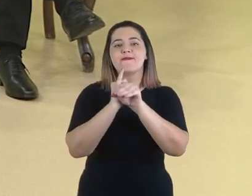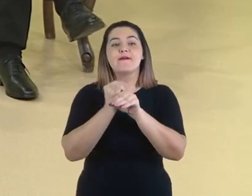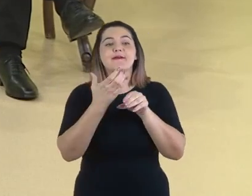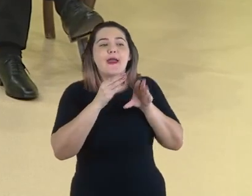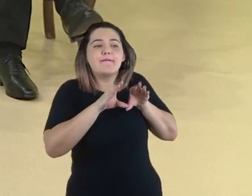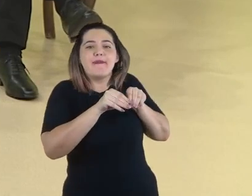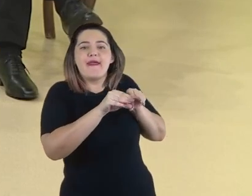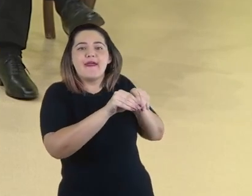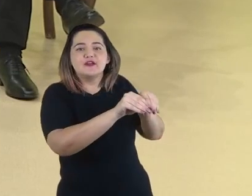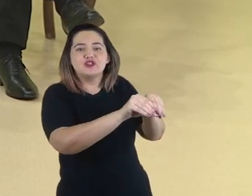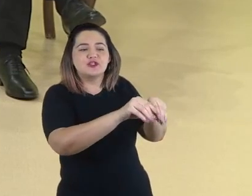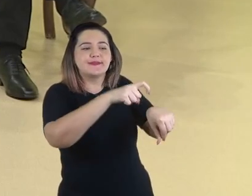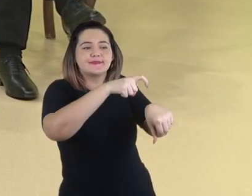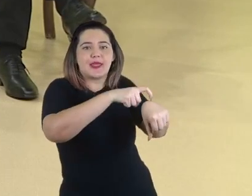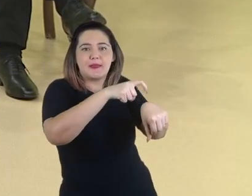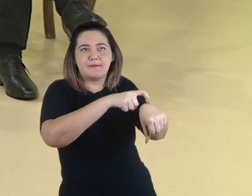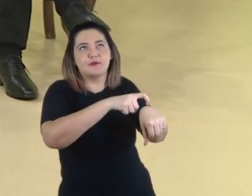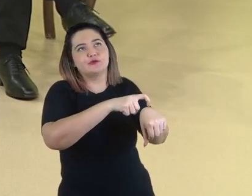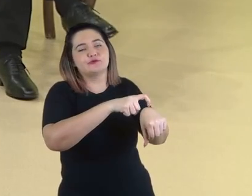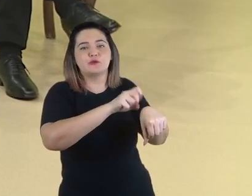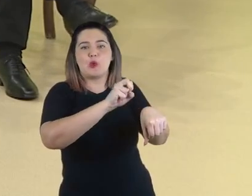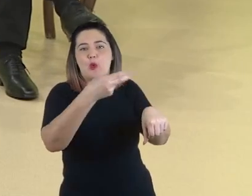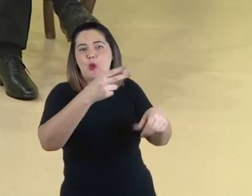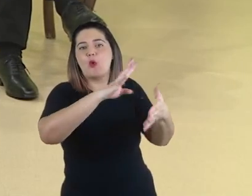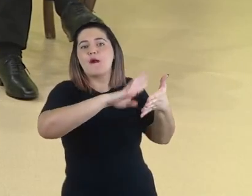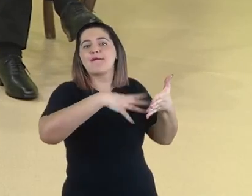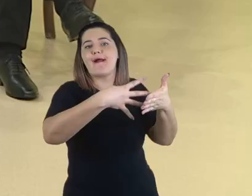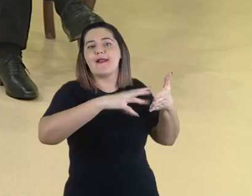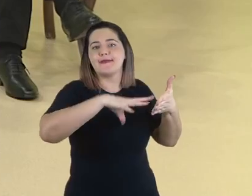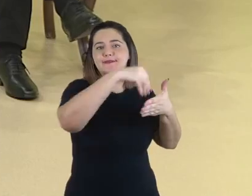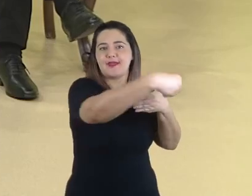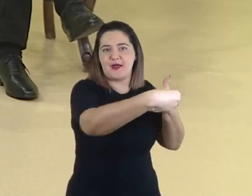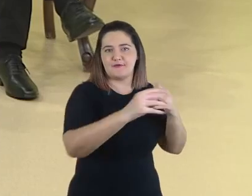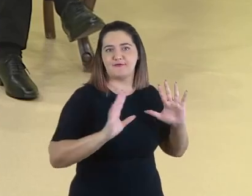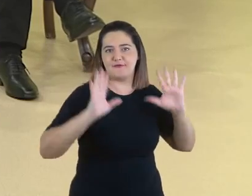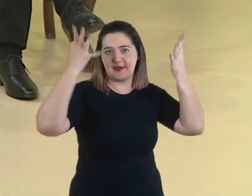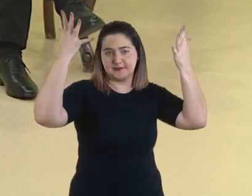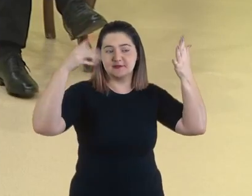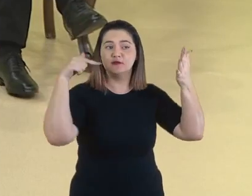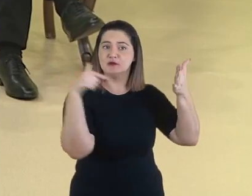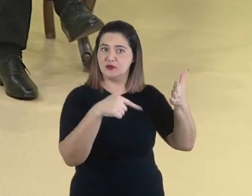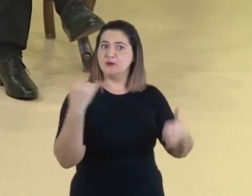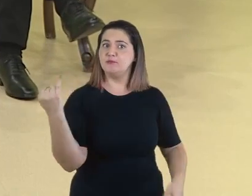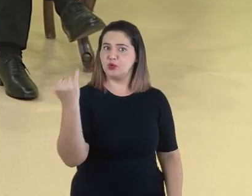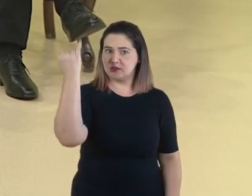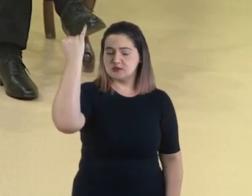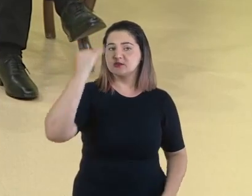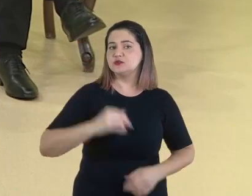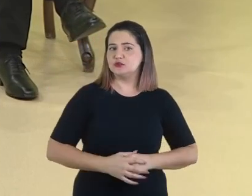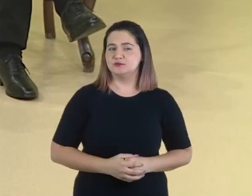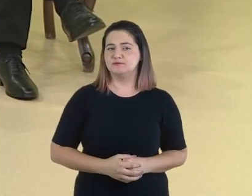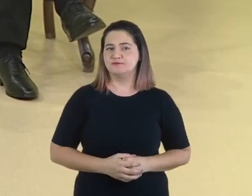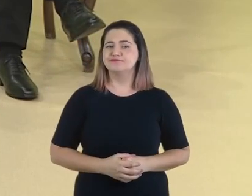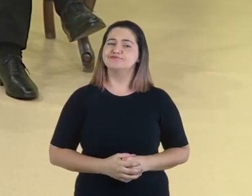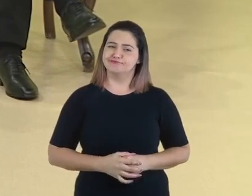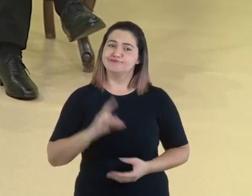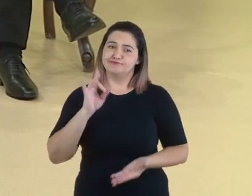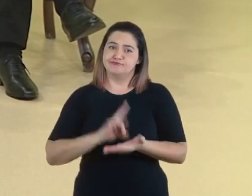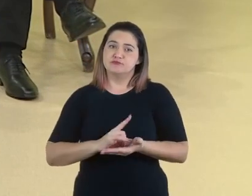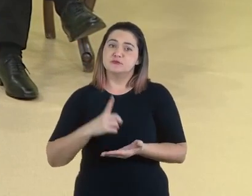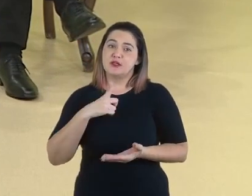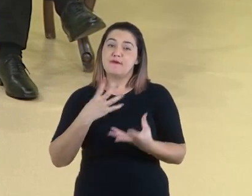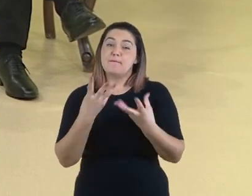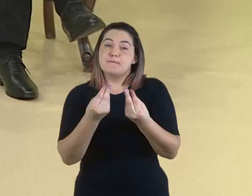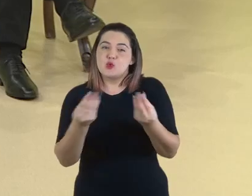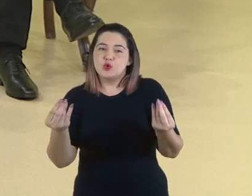de mudar os tempos, isto é, os calendários festivos, é uma fala que tem muita importância. E, de fato, houve várias